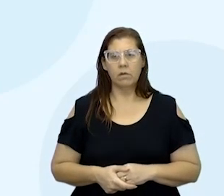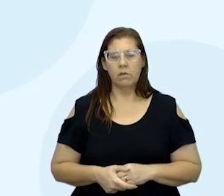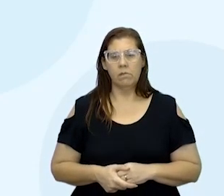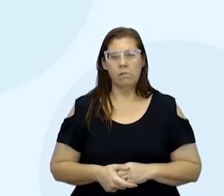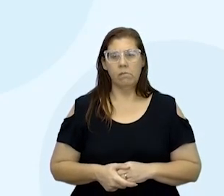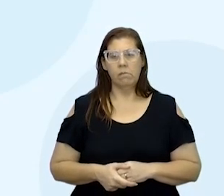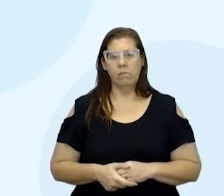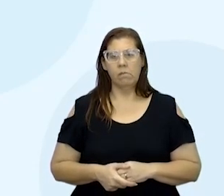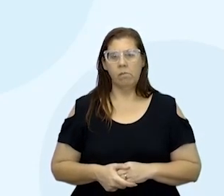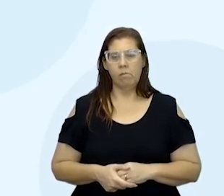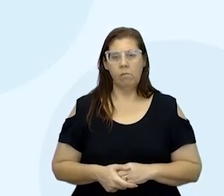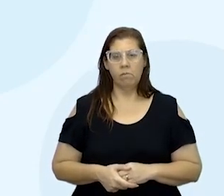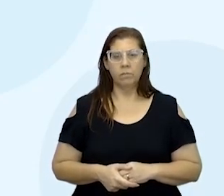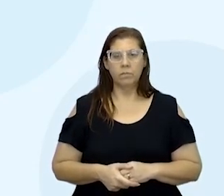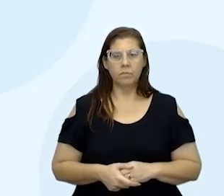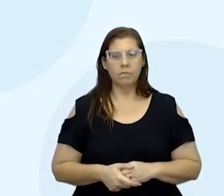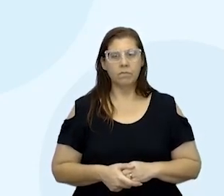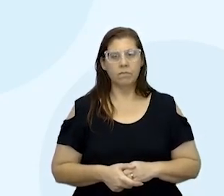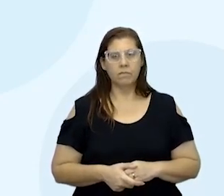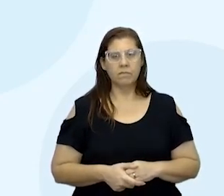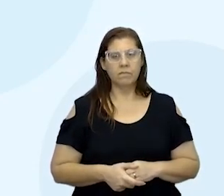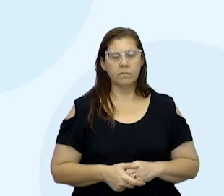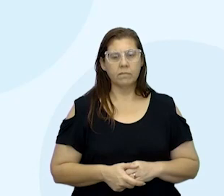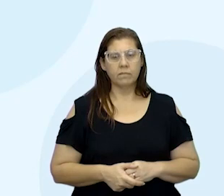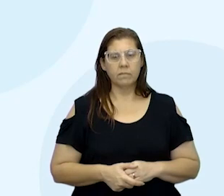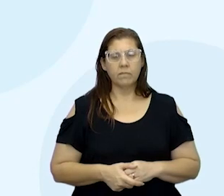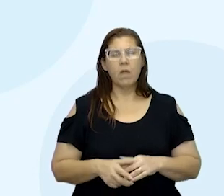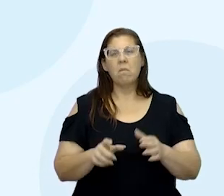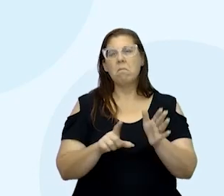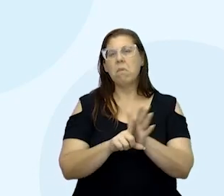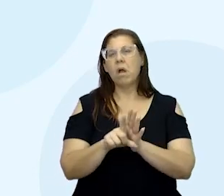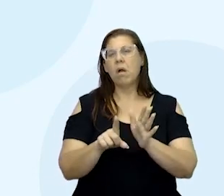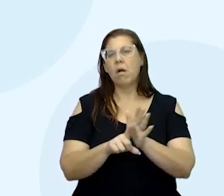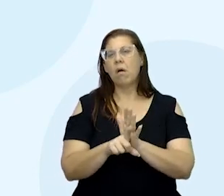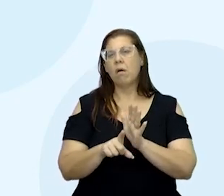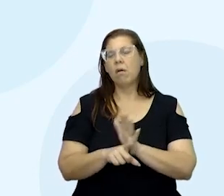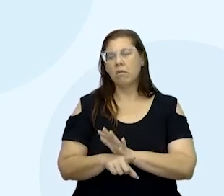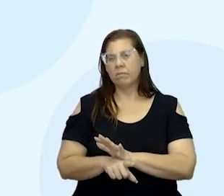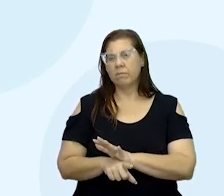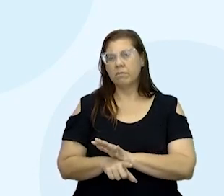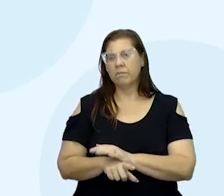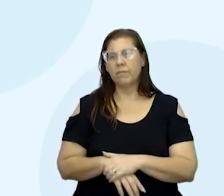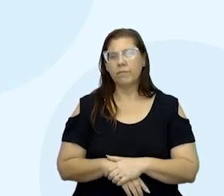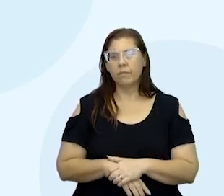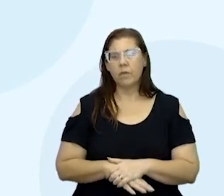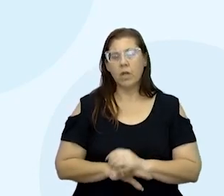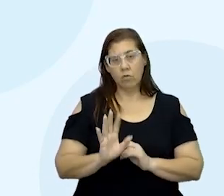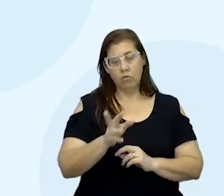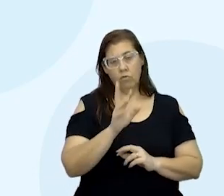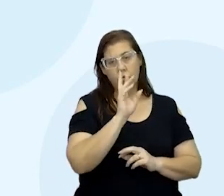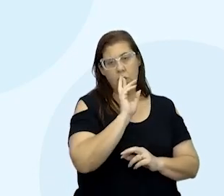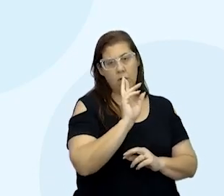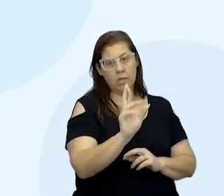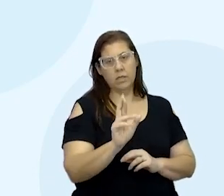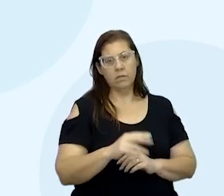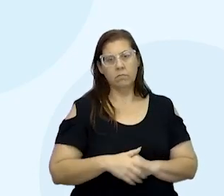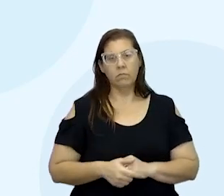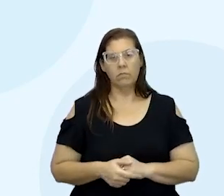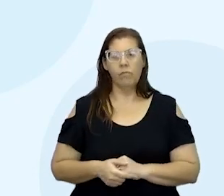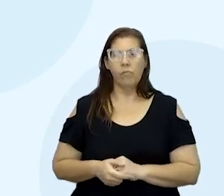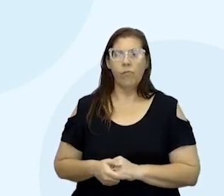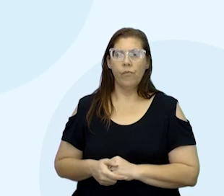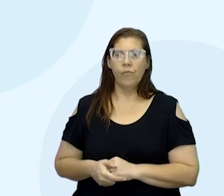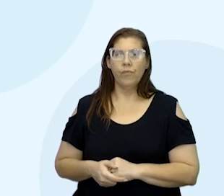Então vamos avançar mais um pouquinho. Vamos para as perguntinhas que eu fiz, né? E a gente já responde e recapitula esse